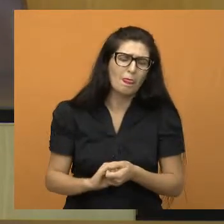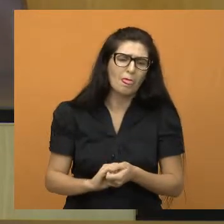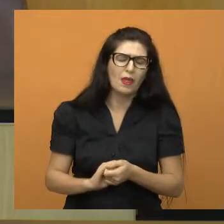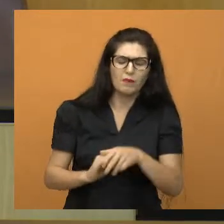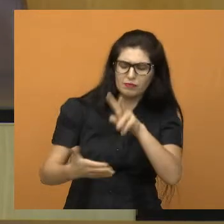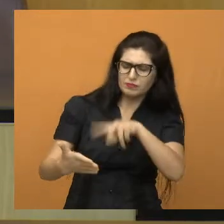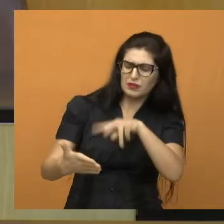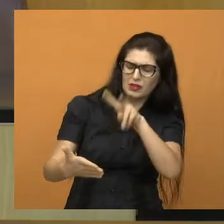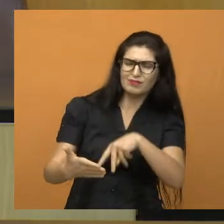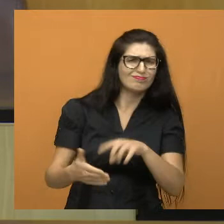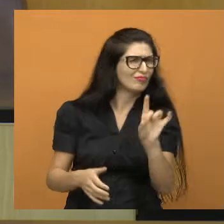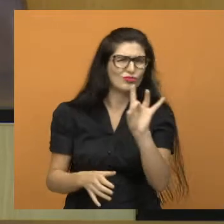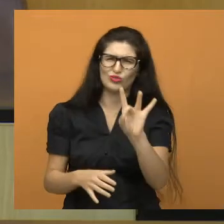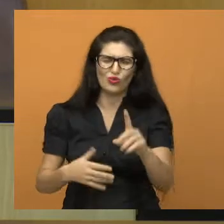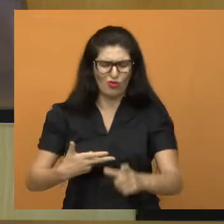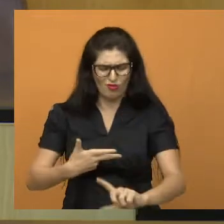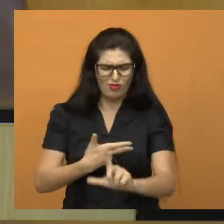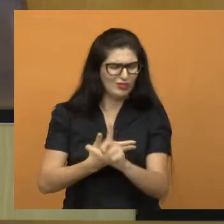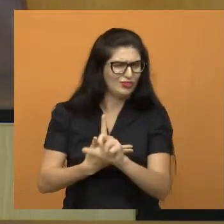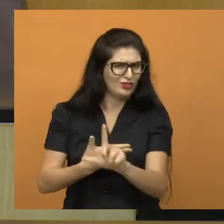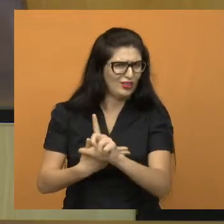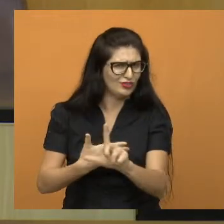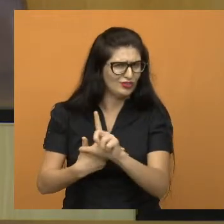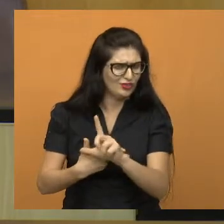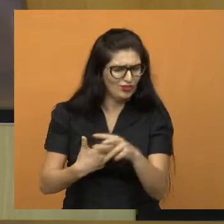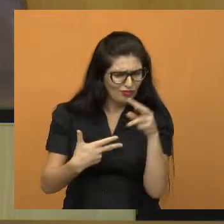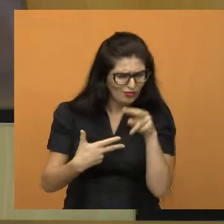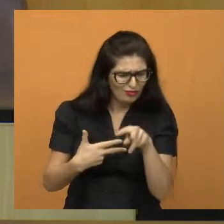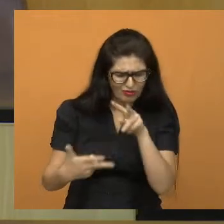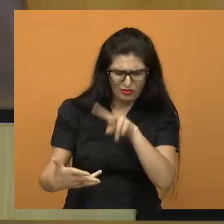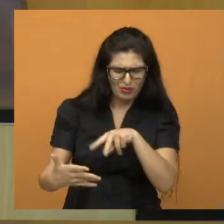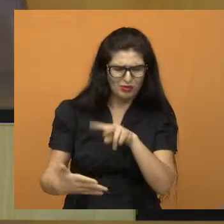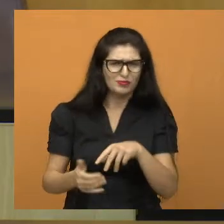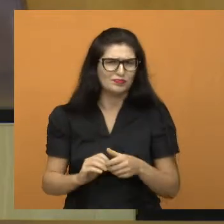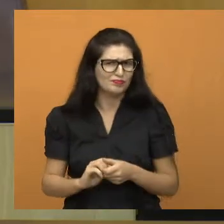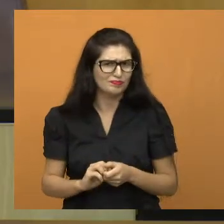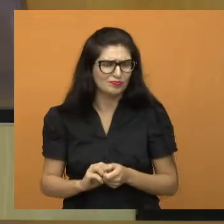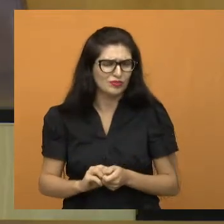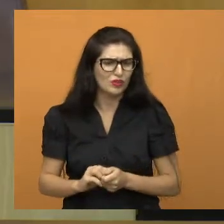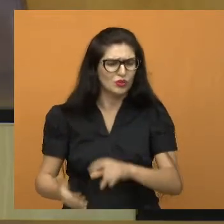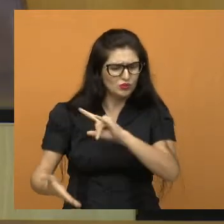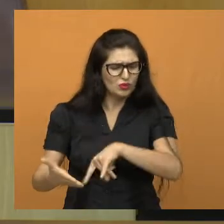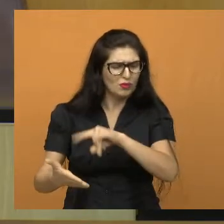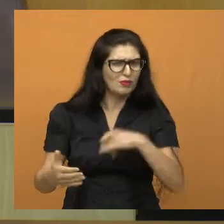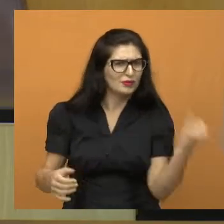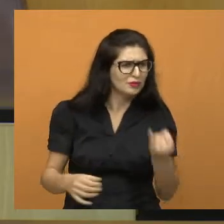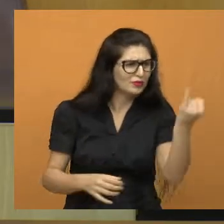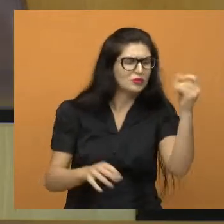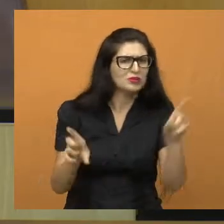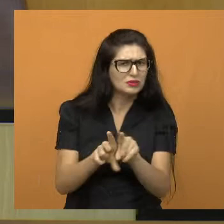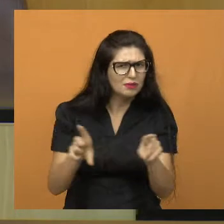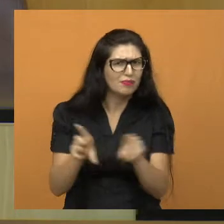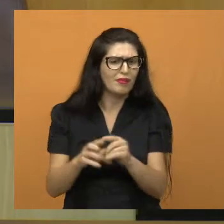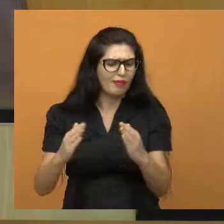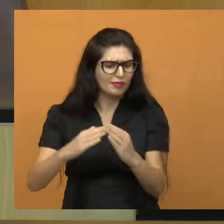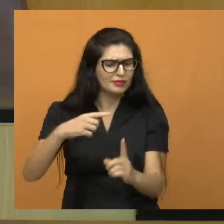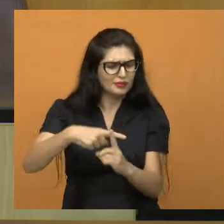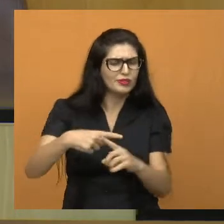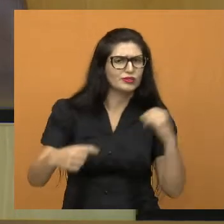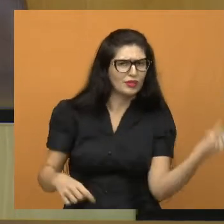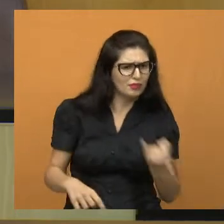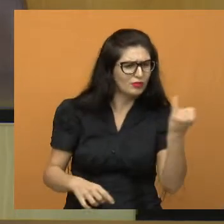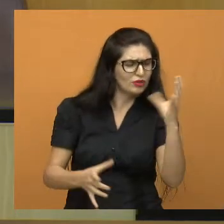ao Legislativo, cabe à Igreja, que trouxe esse tema tão importante a ser discutido para